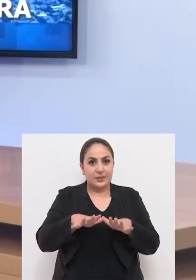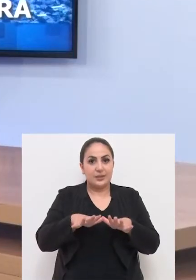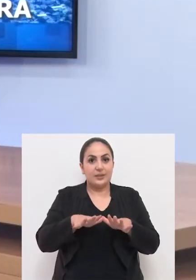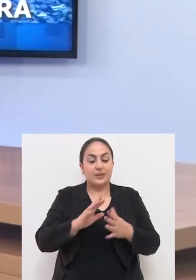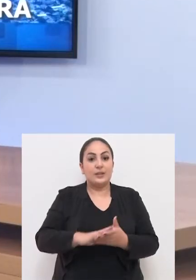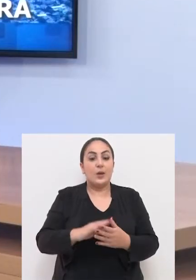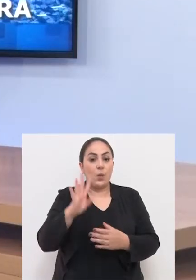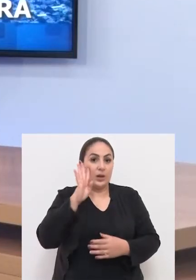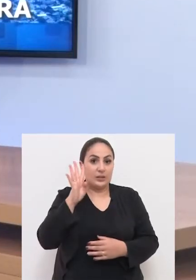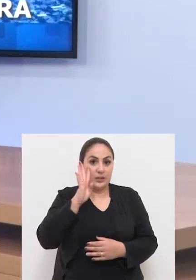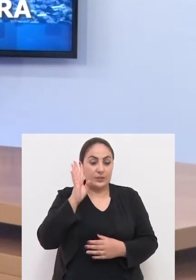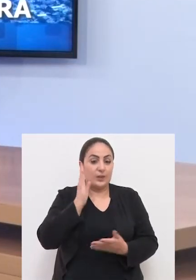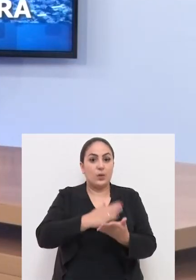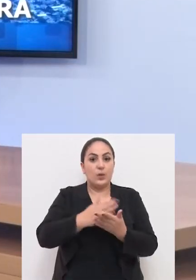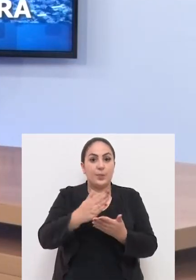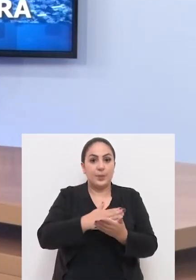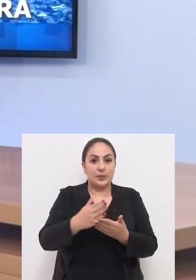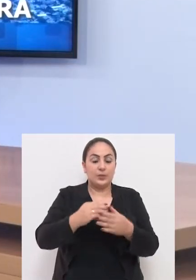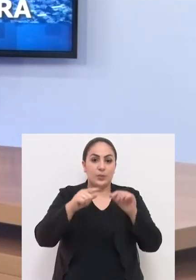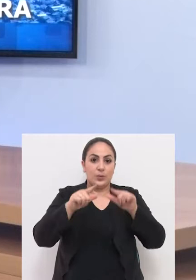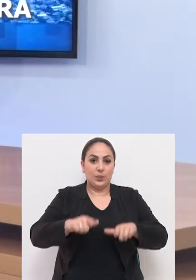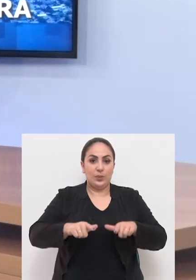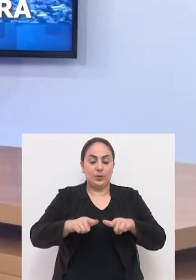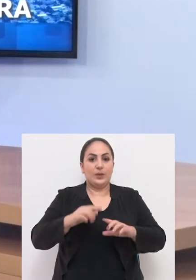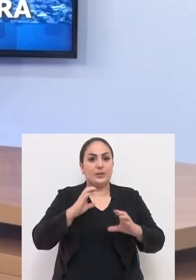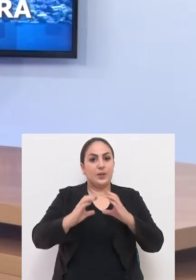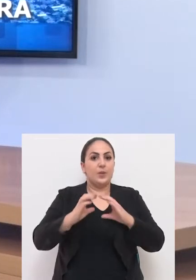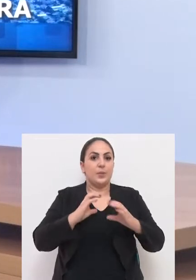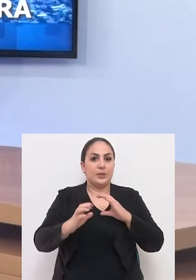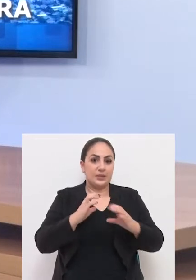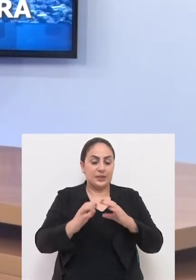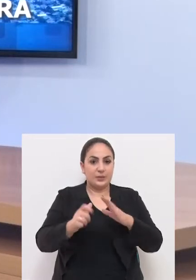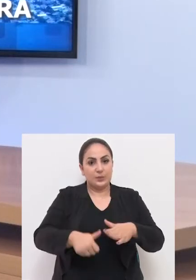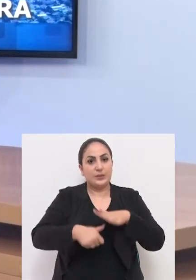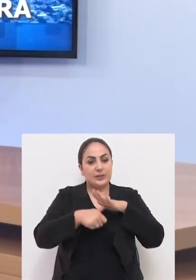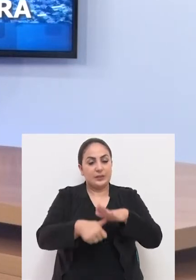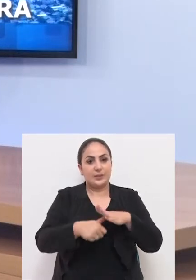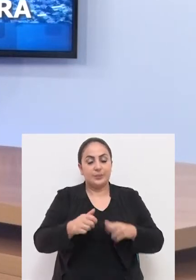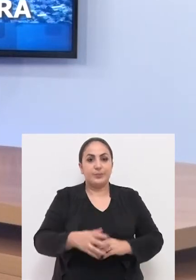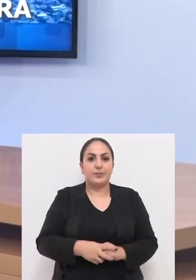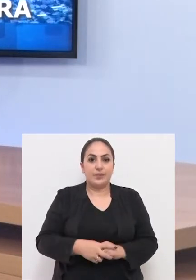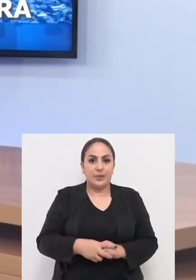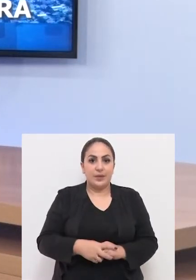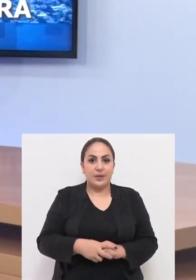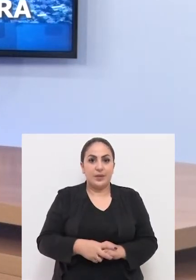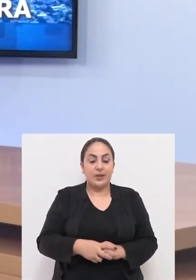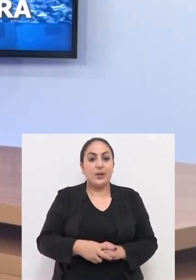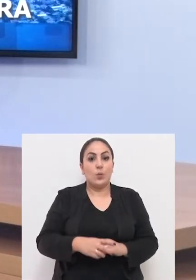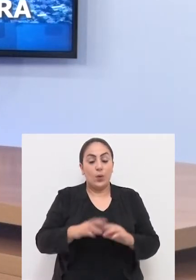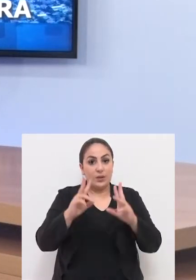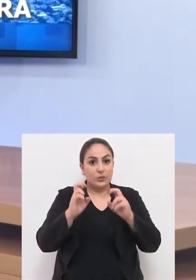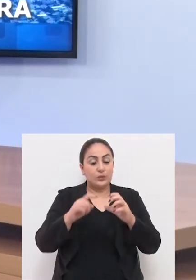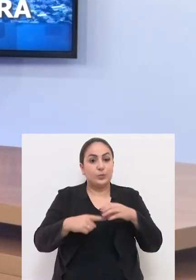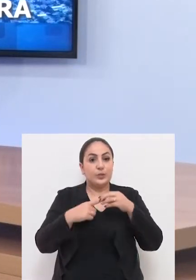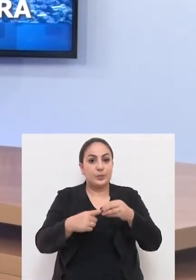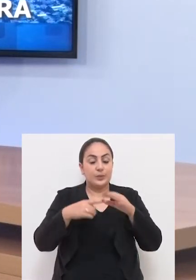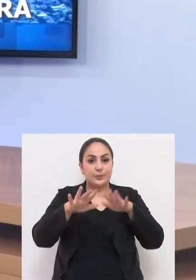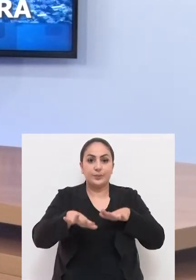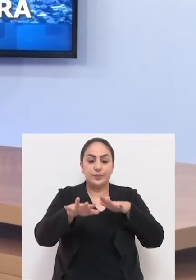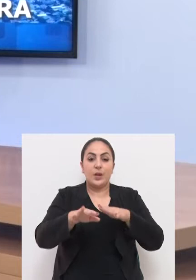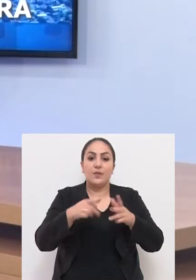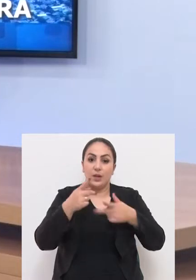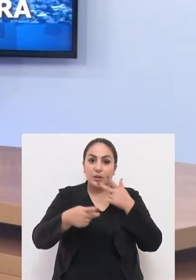A sessão plenária de quarta-feira começou com um espaço de comunicação de líderes. E o tema principal